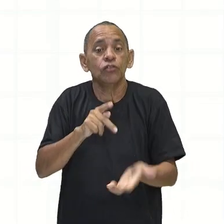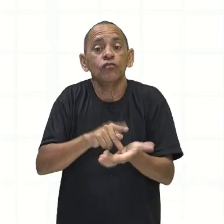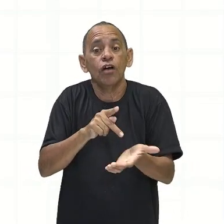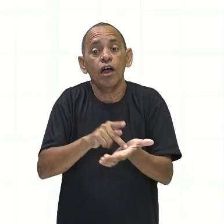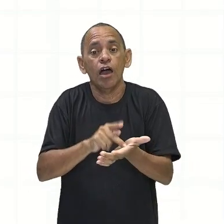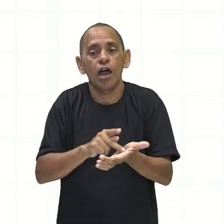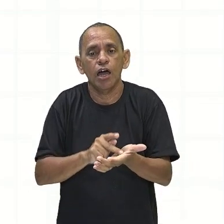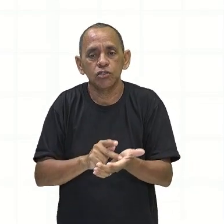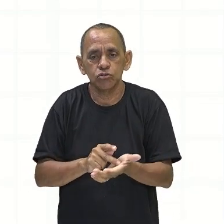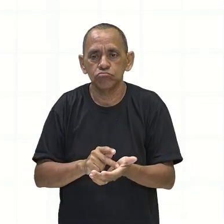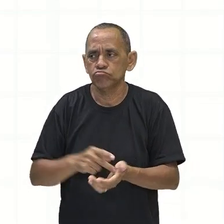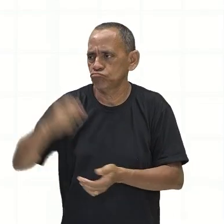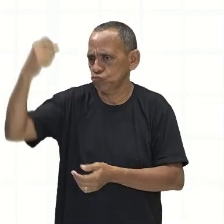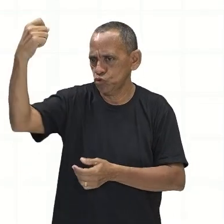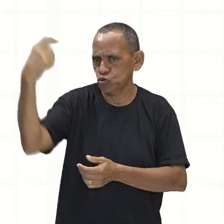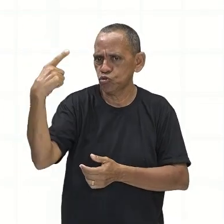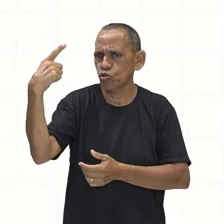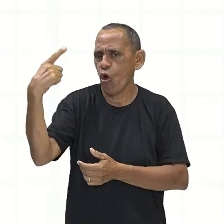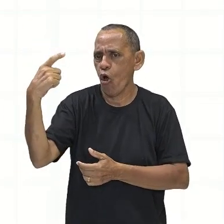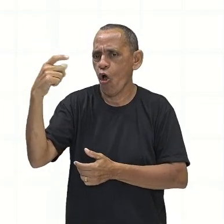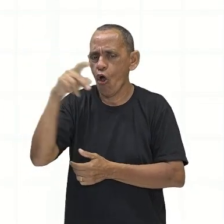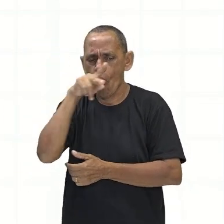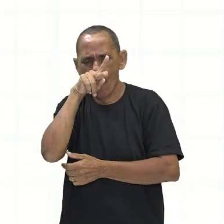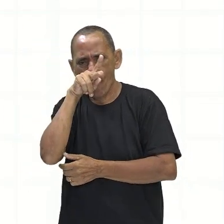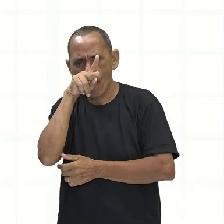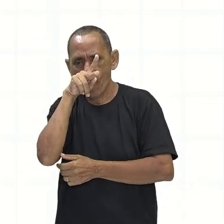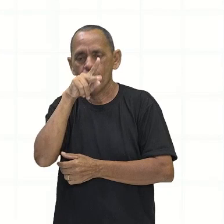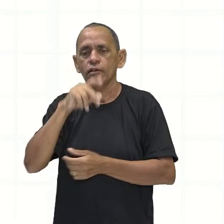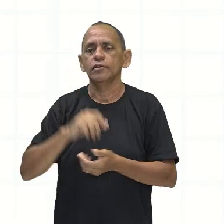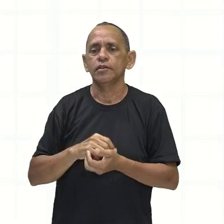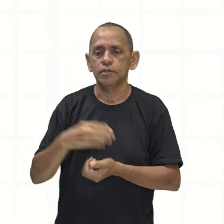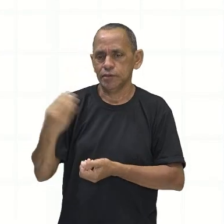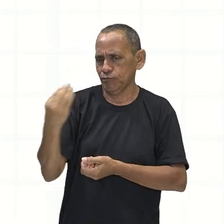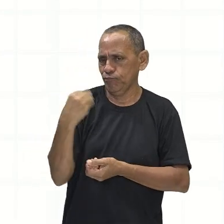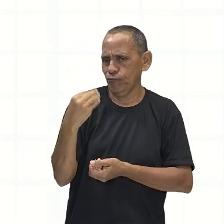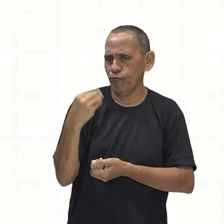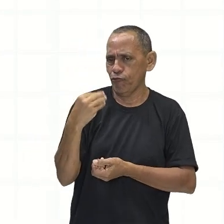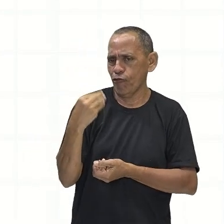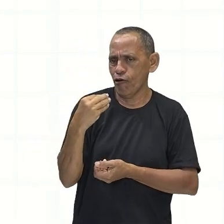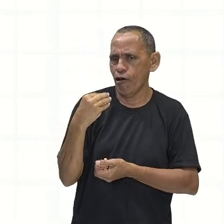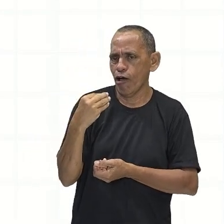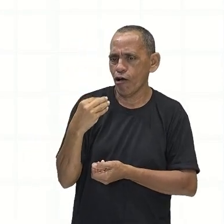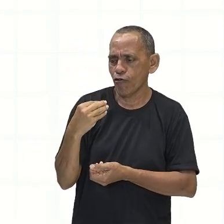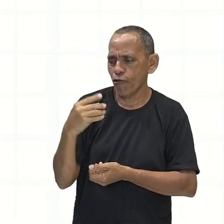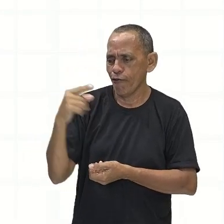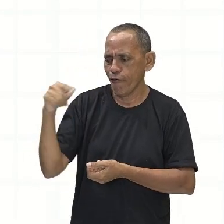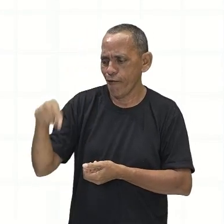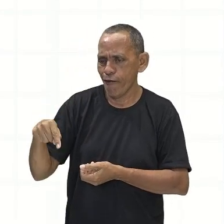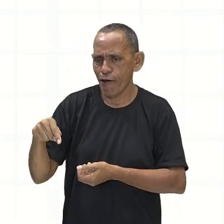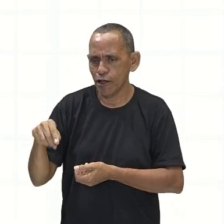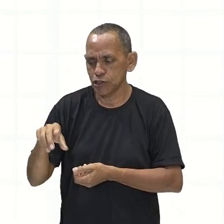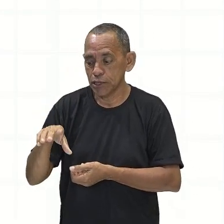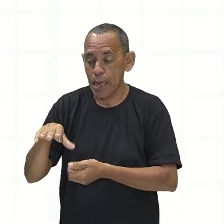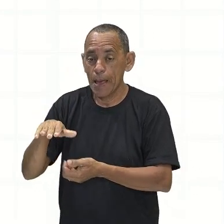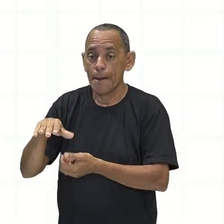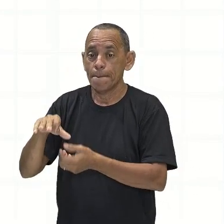ele vai prosseguindo, que você já acompanhou. Olha só, ele diz bem assim, ó, os urubus foram até lá e